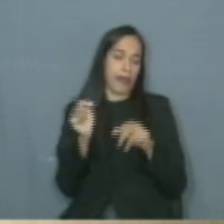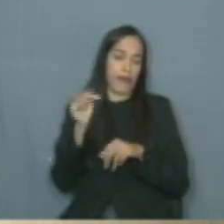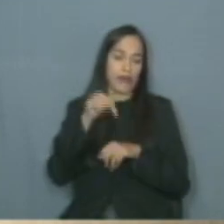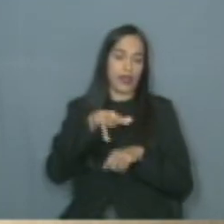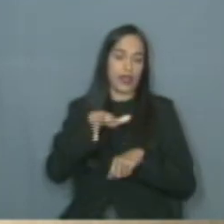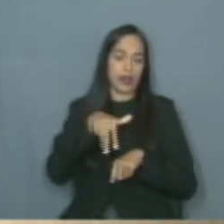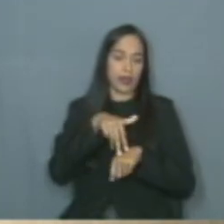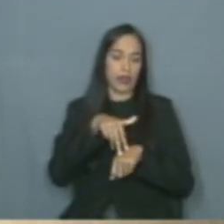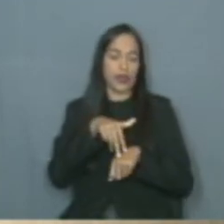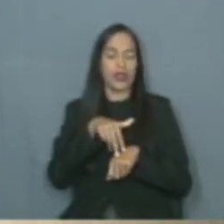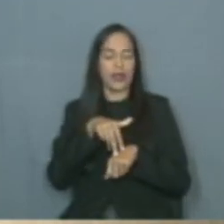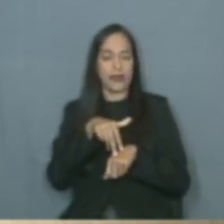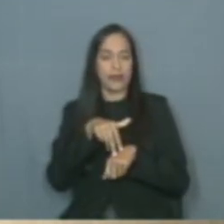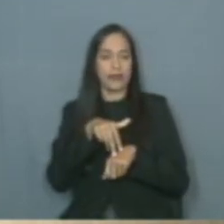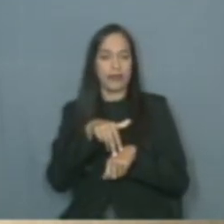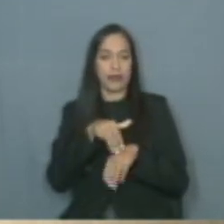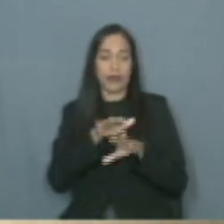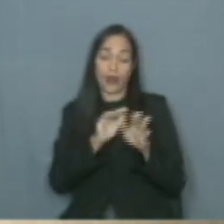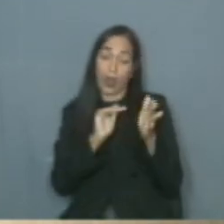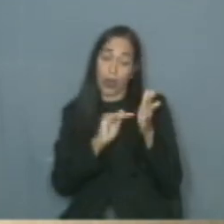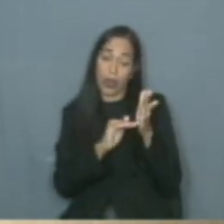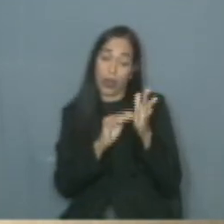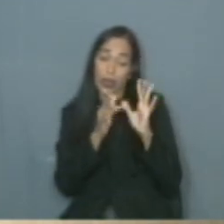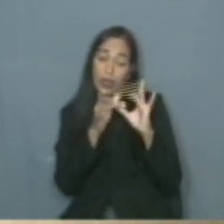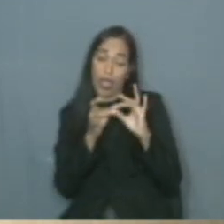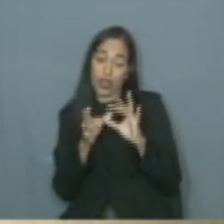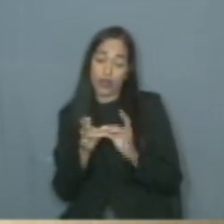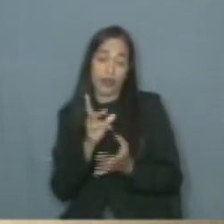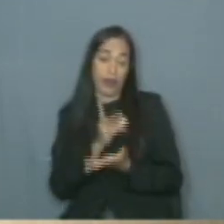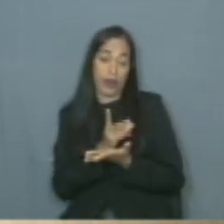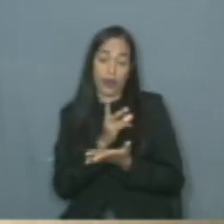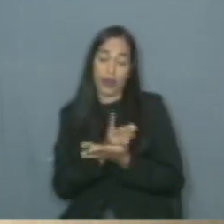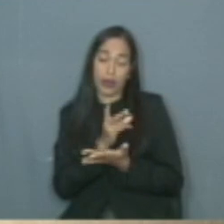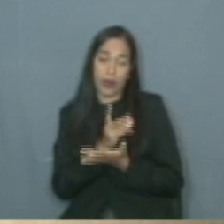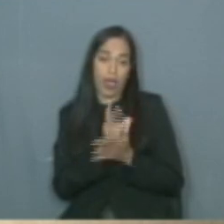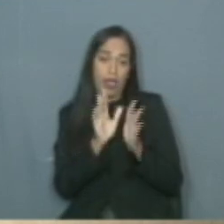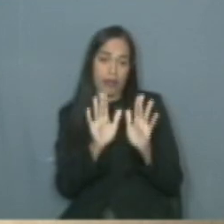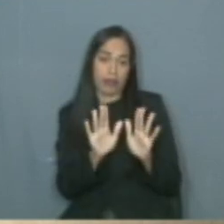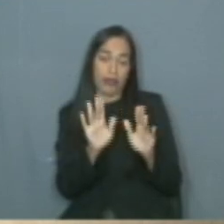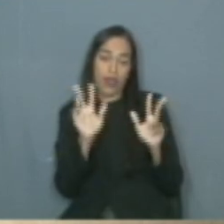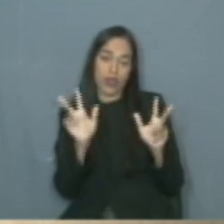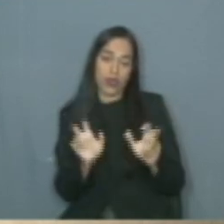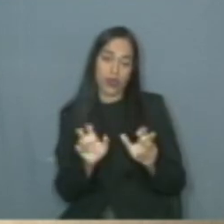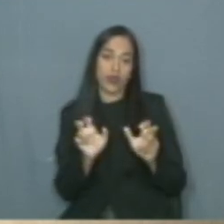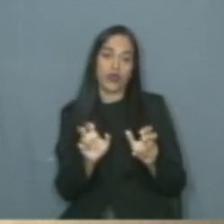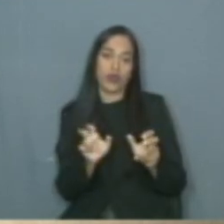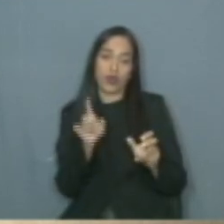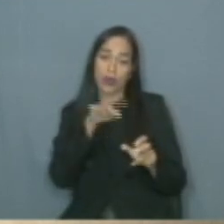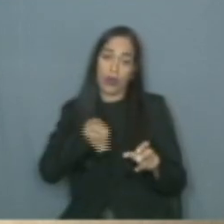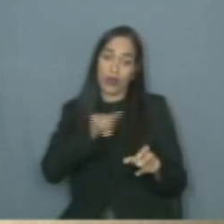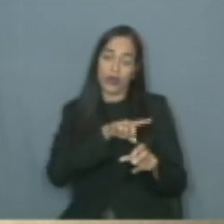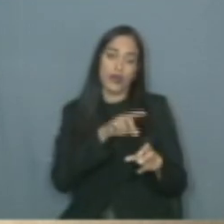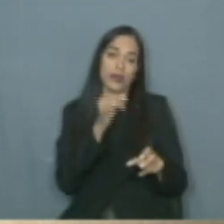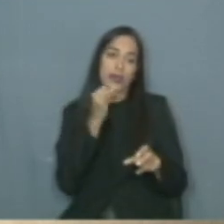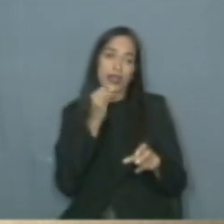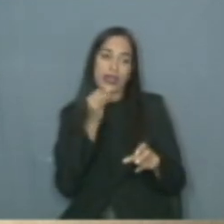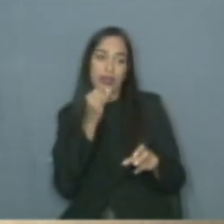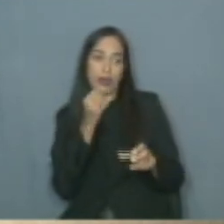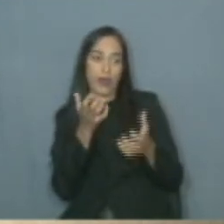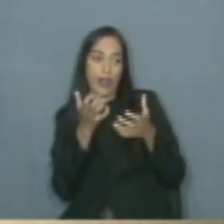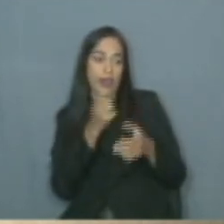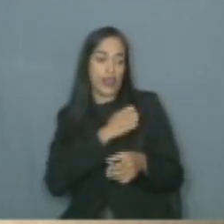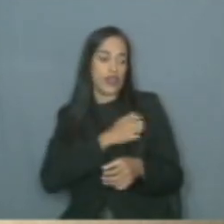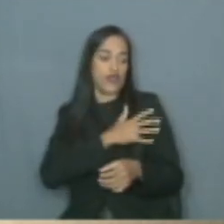deixar de passar, e não quero tirar o texto do contexto, nem trazer o assunto para isso, mas eu não posso deixar passar quando o senhor faz. Estou doido para ver general